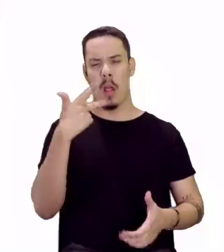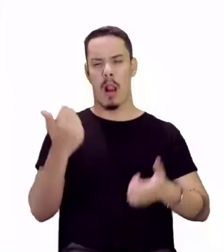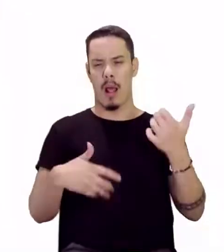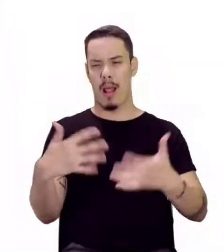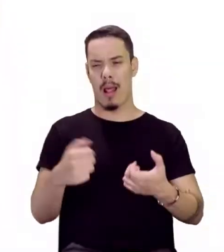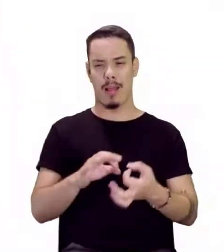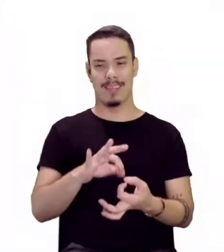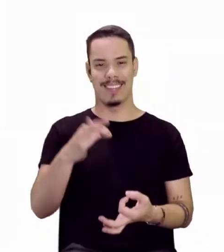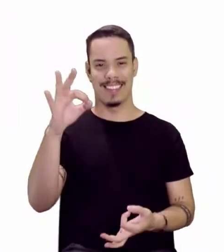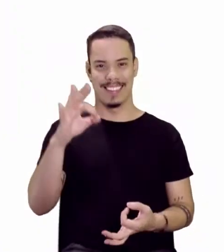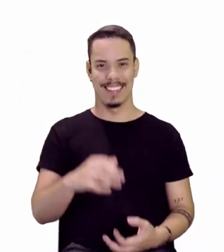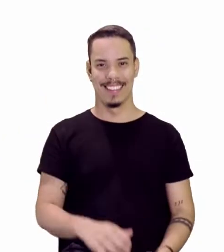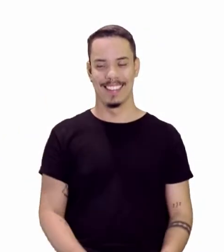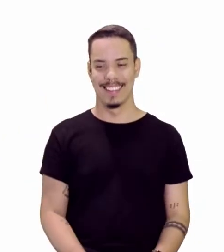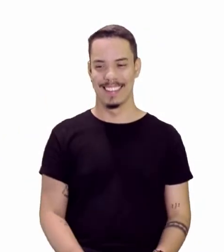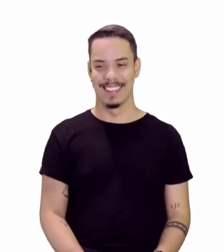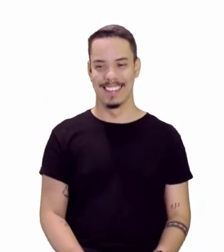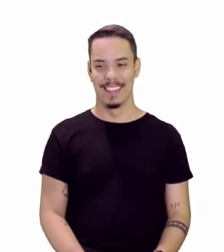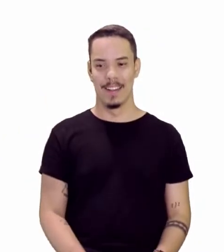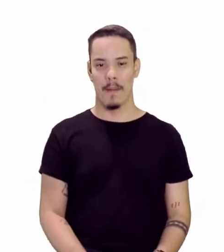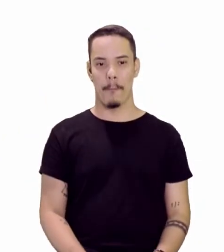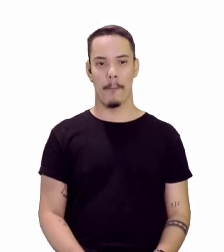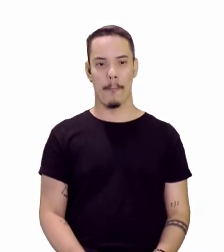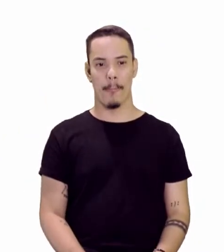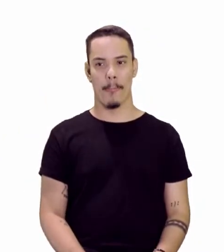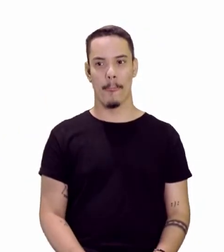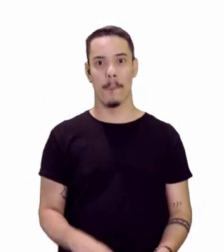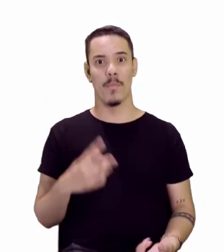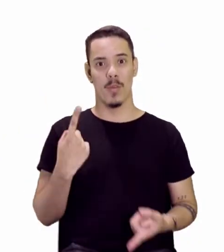muito. Então, empolgado com o nosso